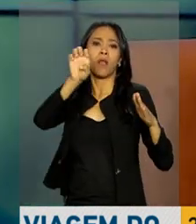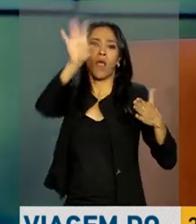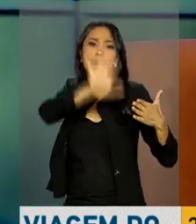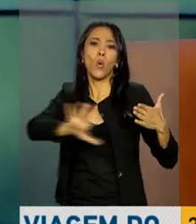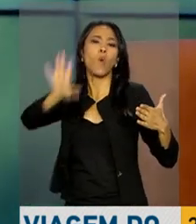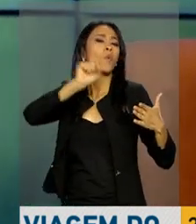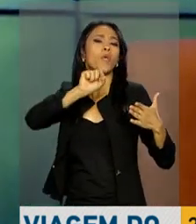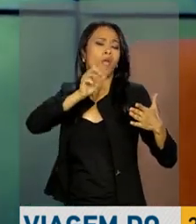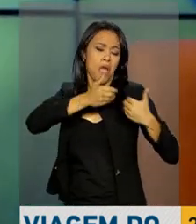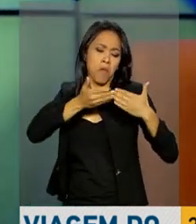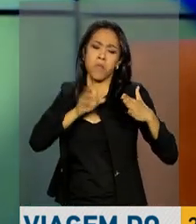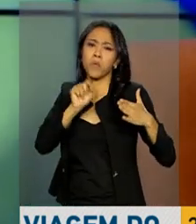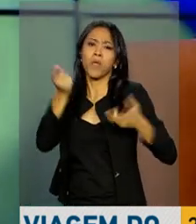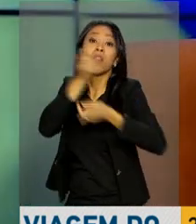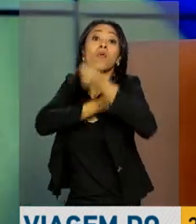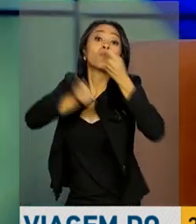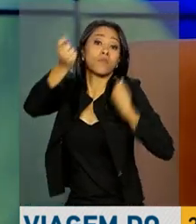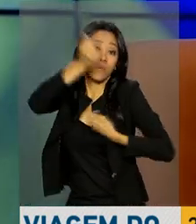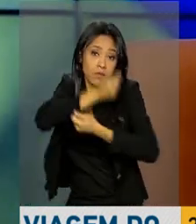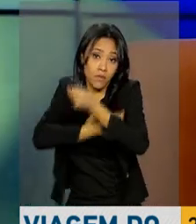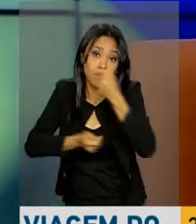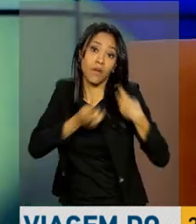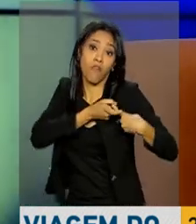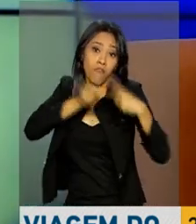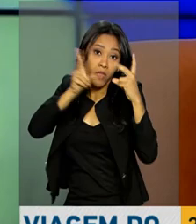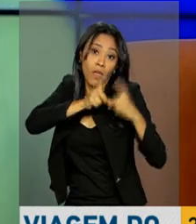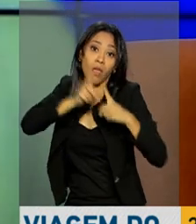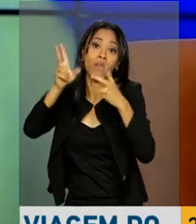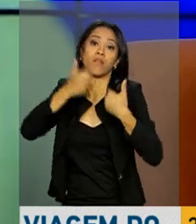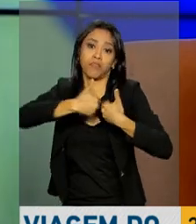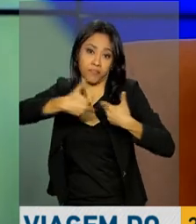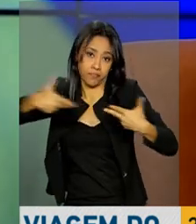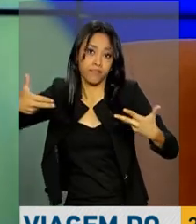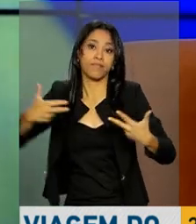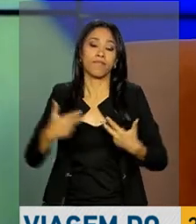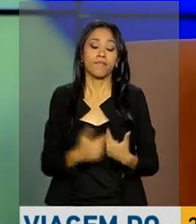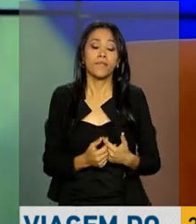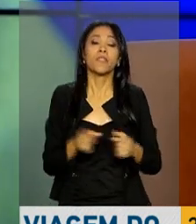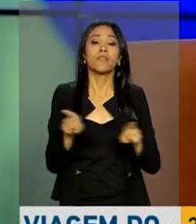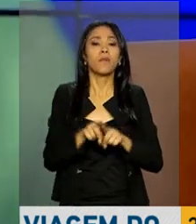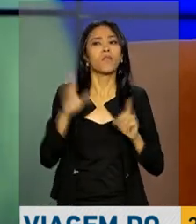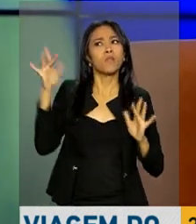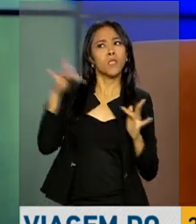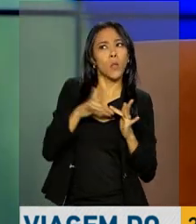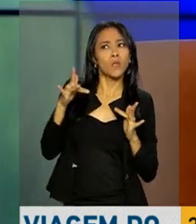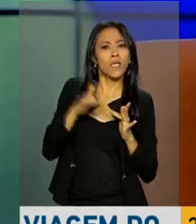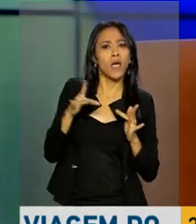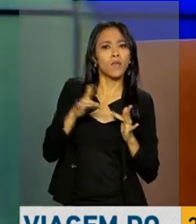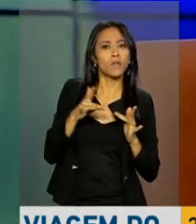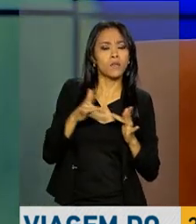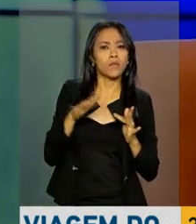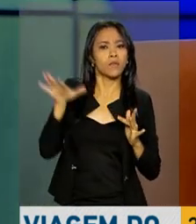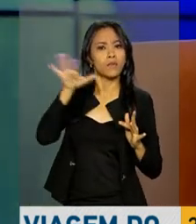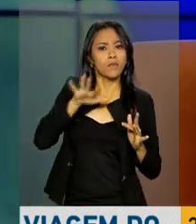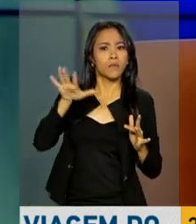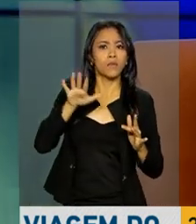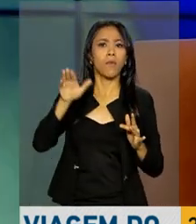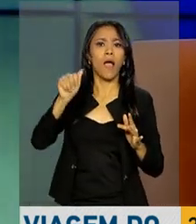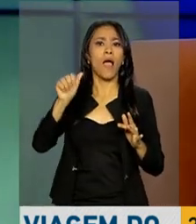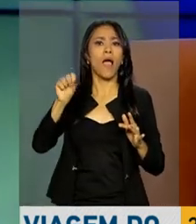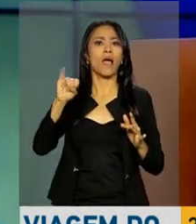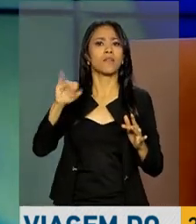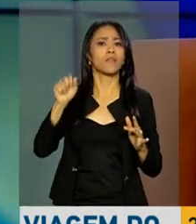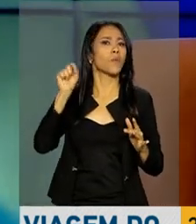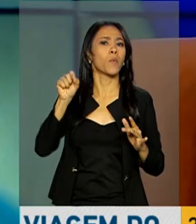ainda fechar o acordo Mercosul-União Europeia, como estamos em contato com a ASEAN, que é uma organização